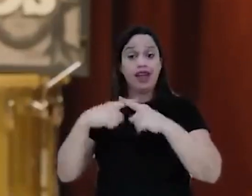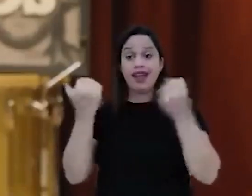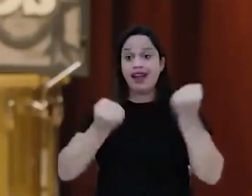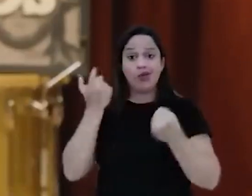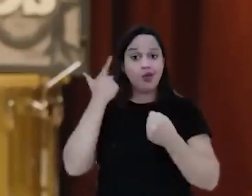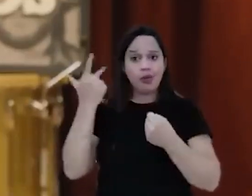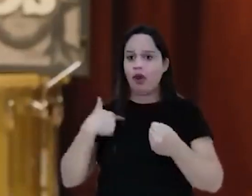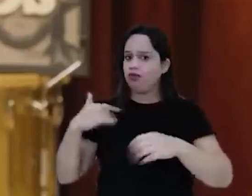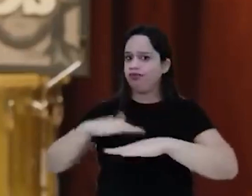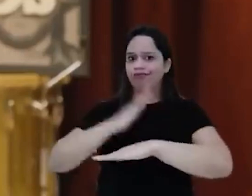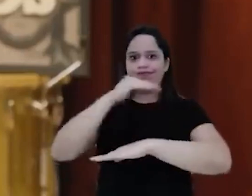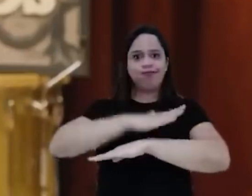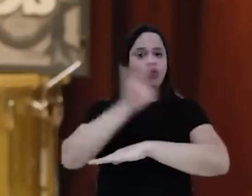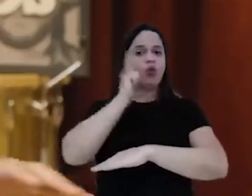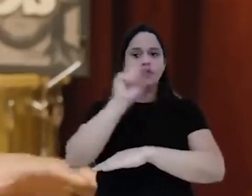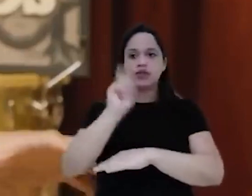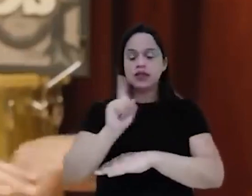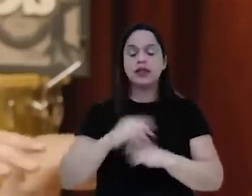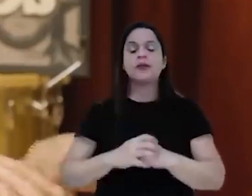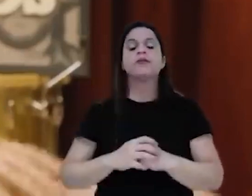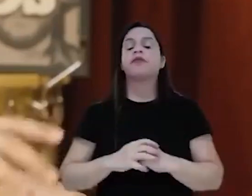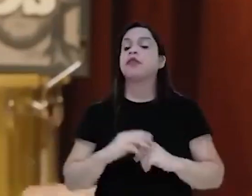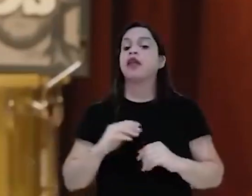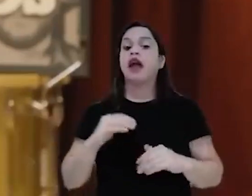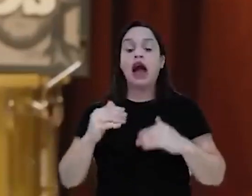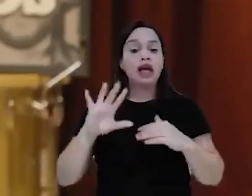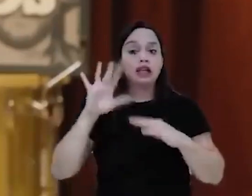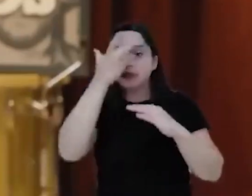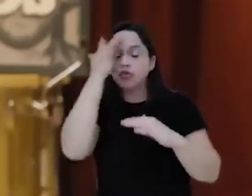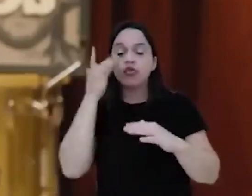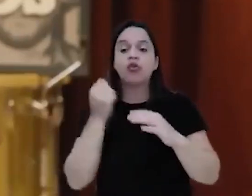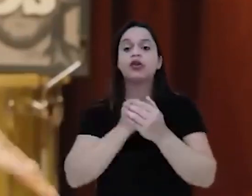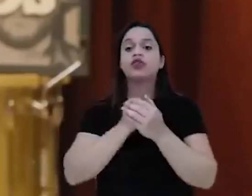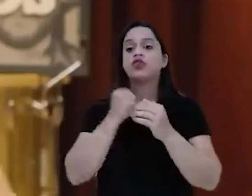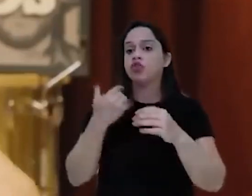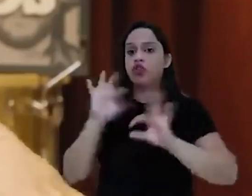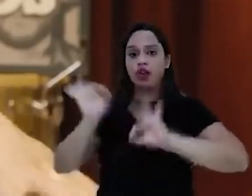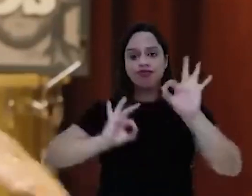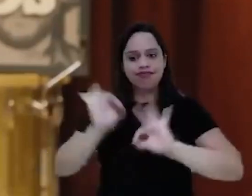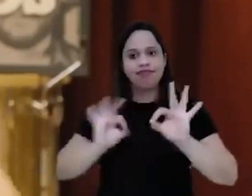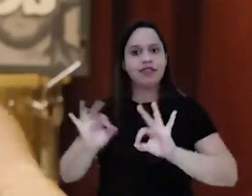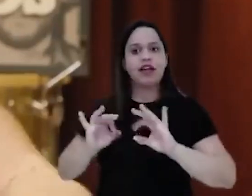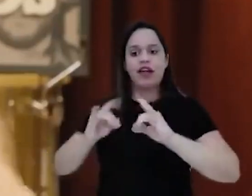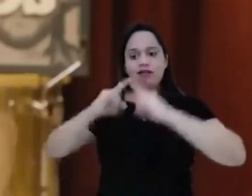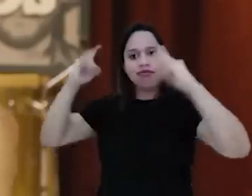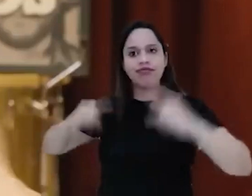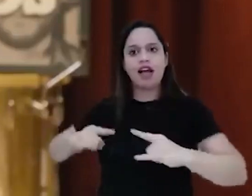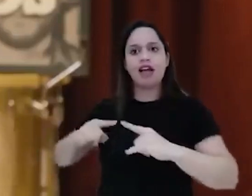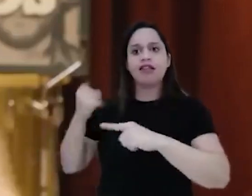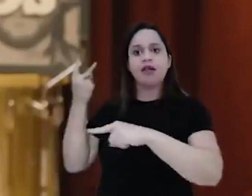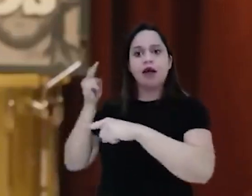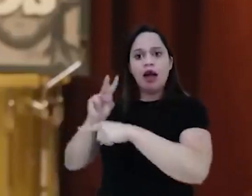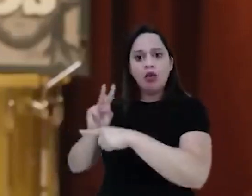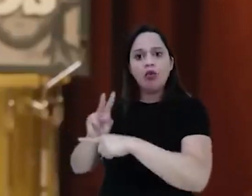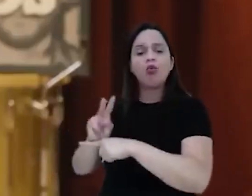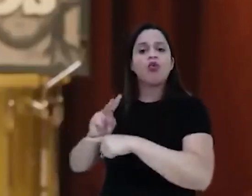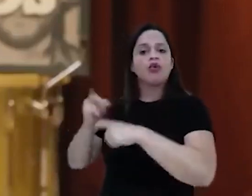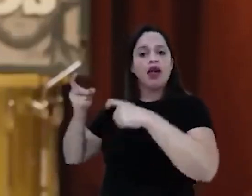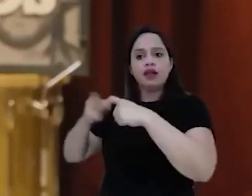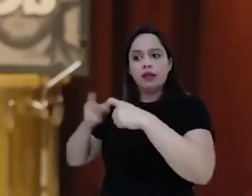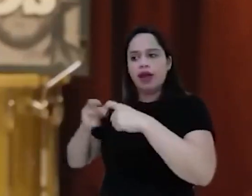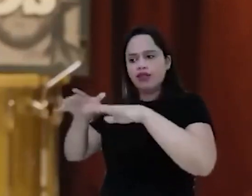e o primeiro E aí a galera começou a armar as barracas primeiros socorros um posto de combustível em um posto de